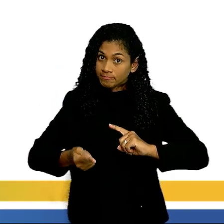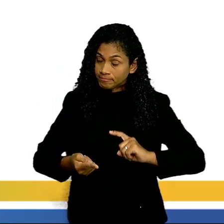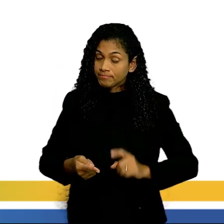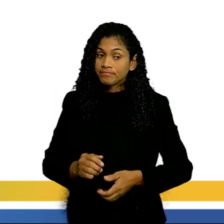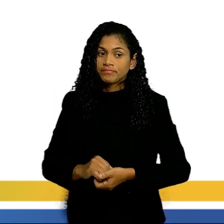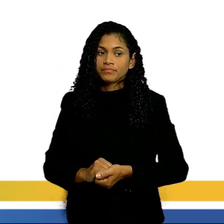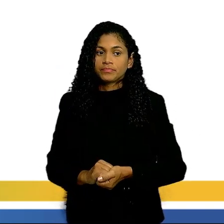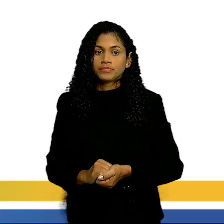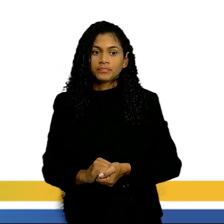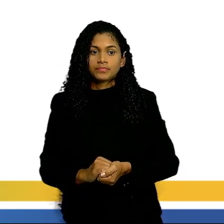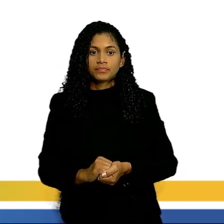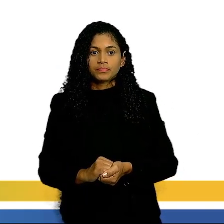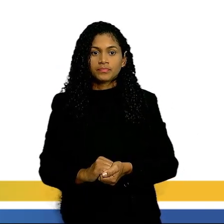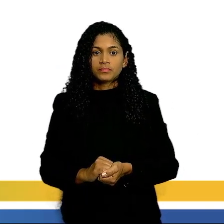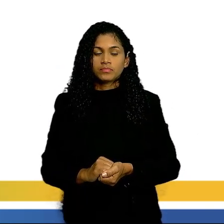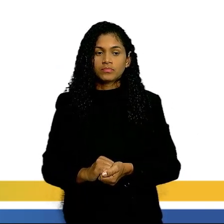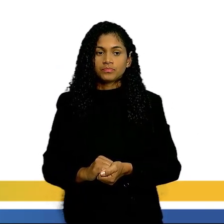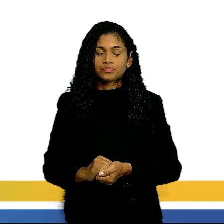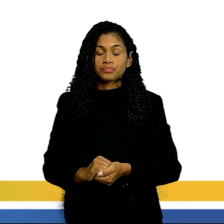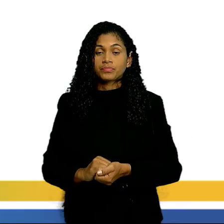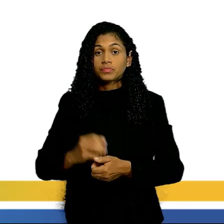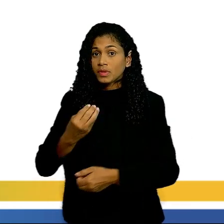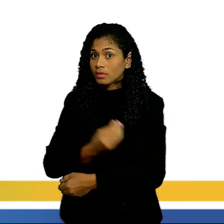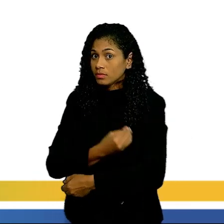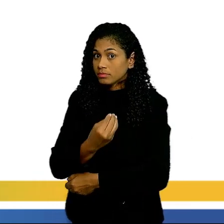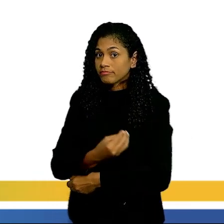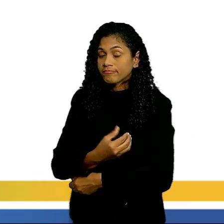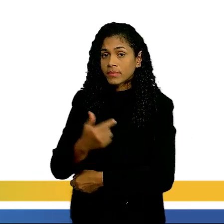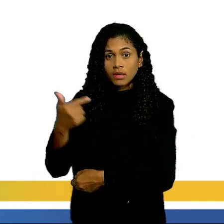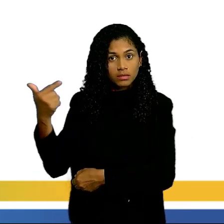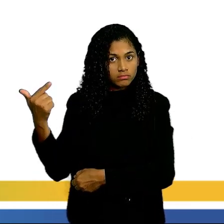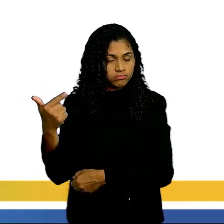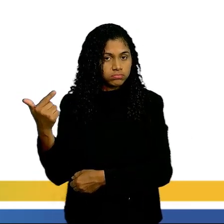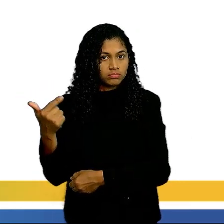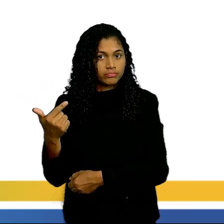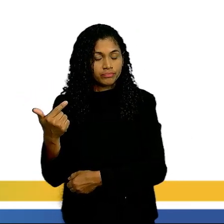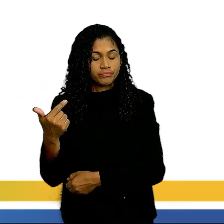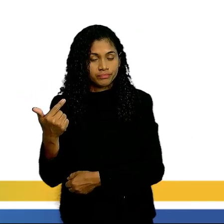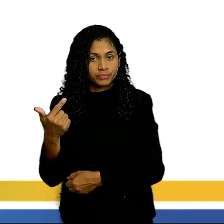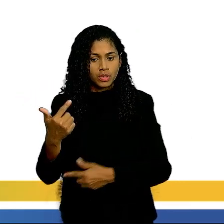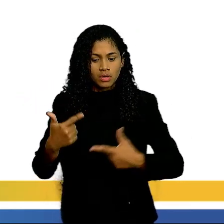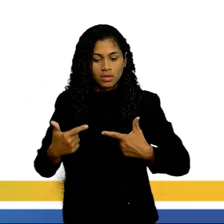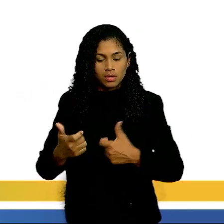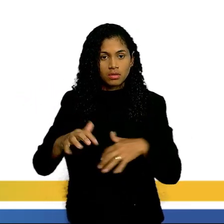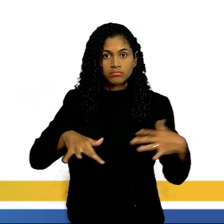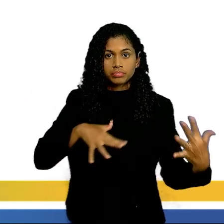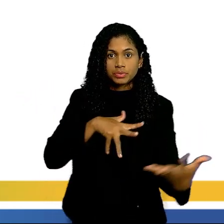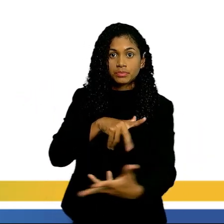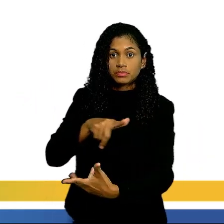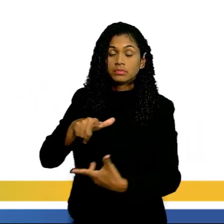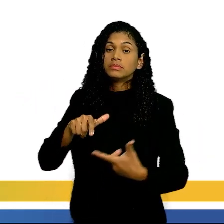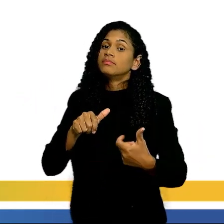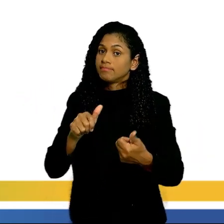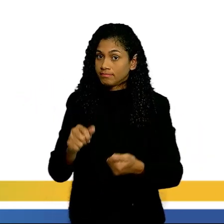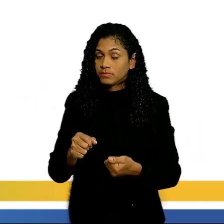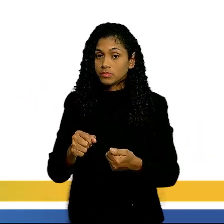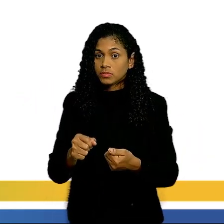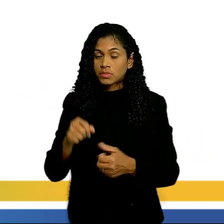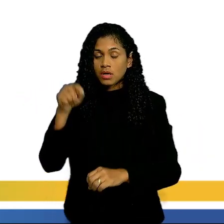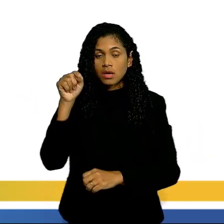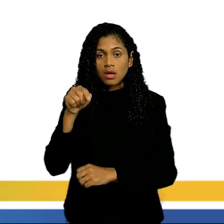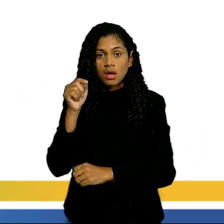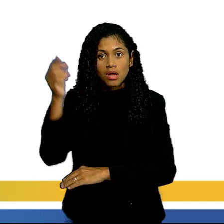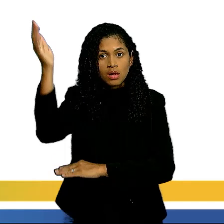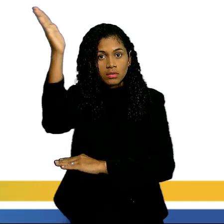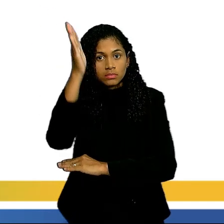né, em termos internacionais. Estamos no período entre guerras e no Brasil vai surgir um partido